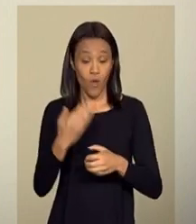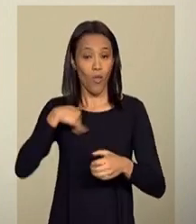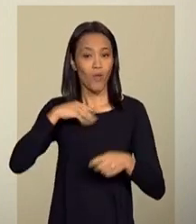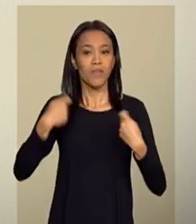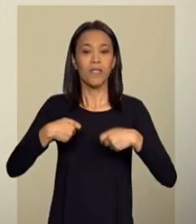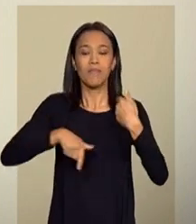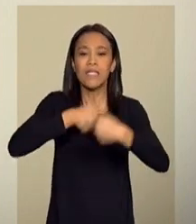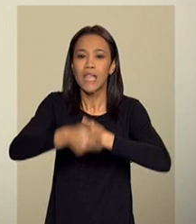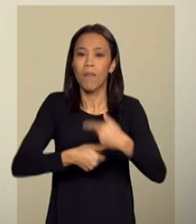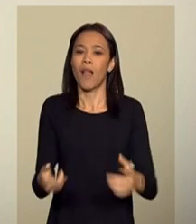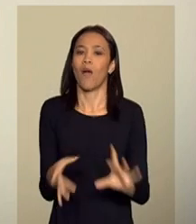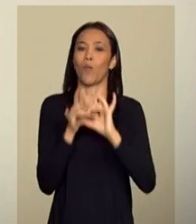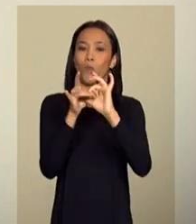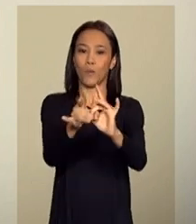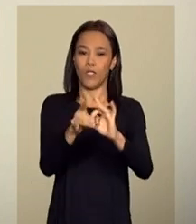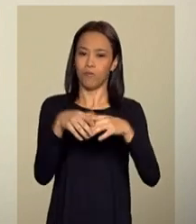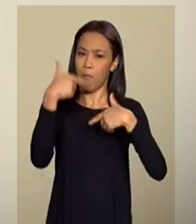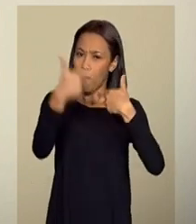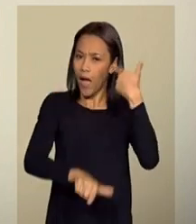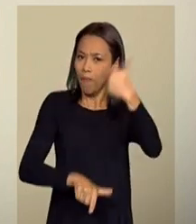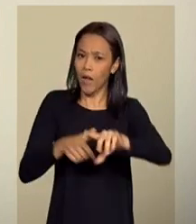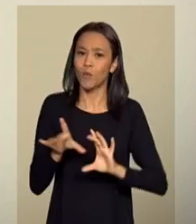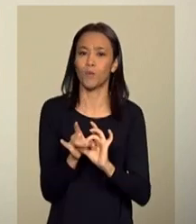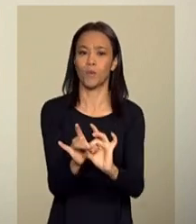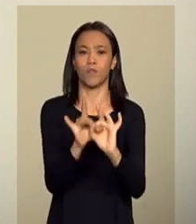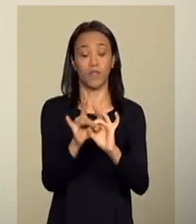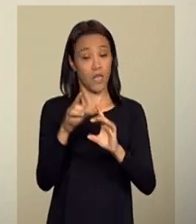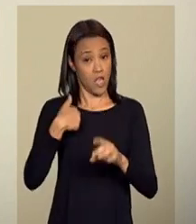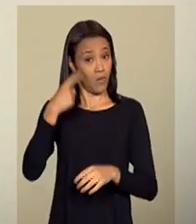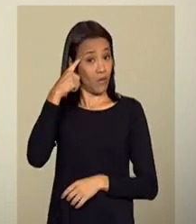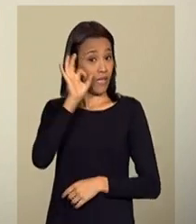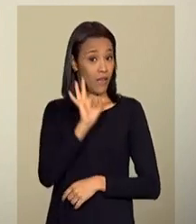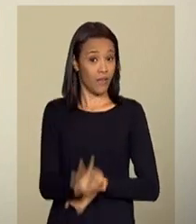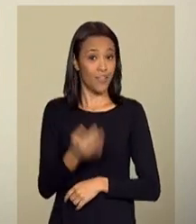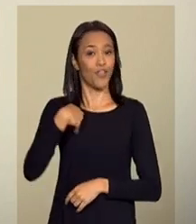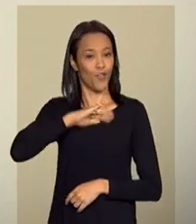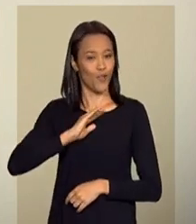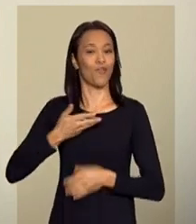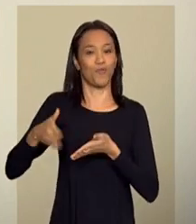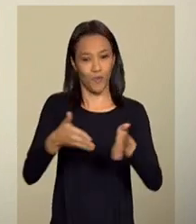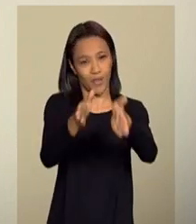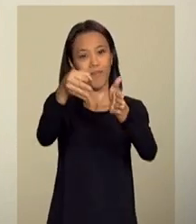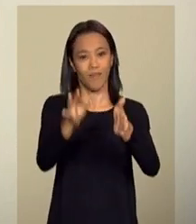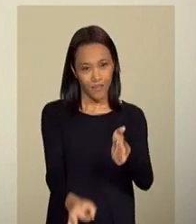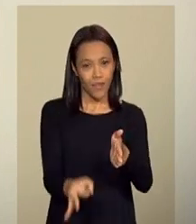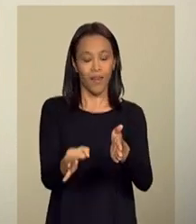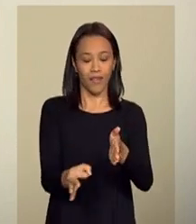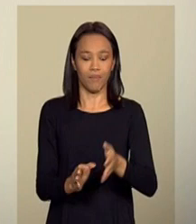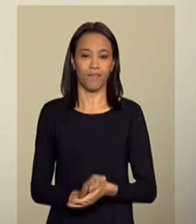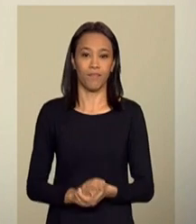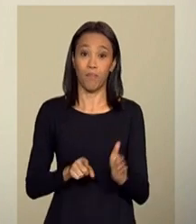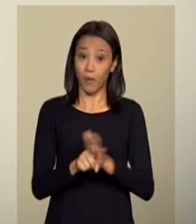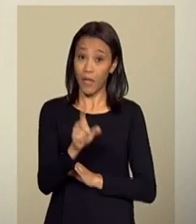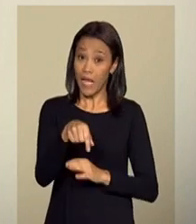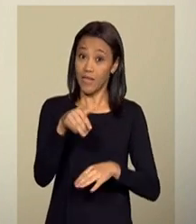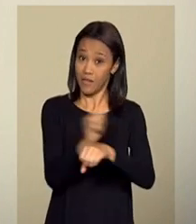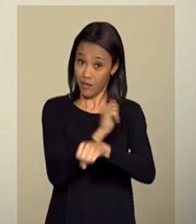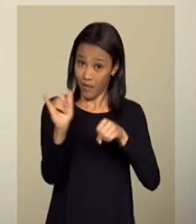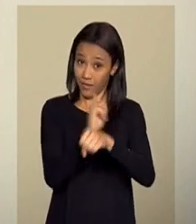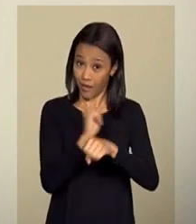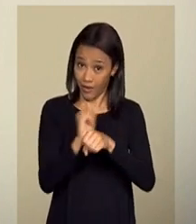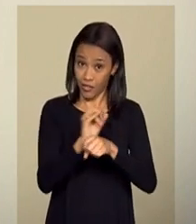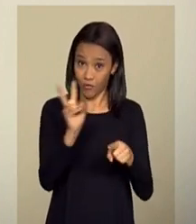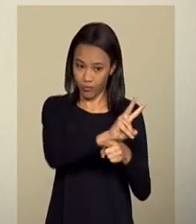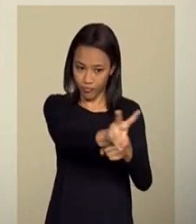juntos cada vez mais juntos e eu tenho certeza que estamos no caminho certo esse plano estratégico de fronteiras é